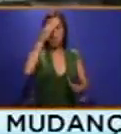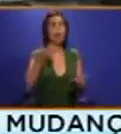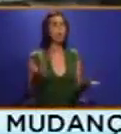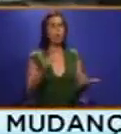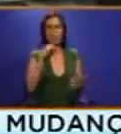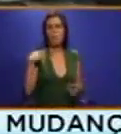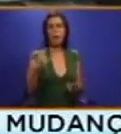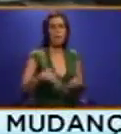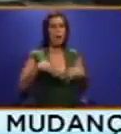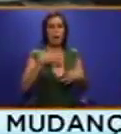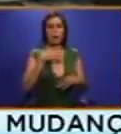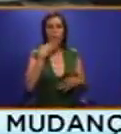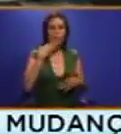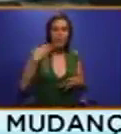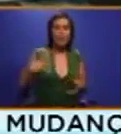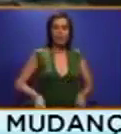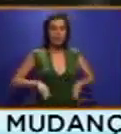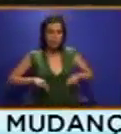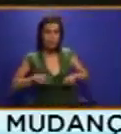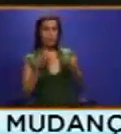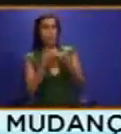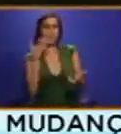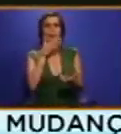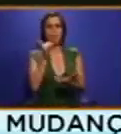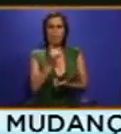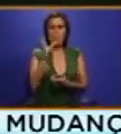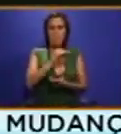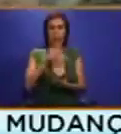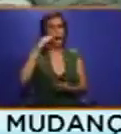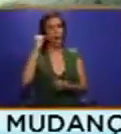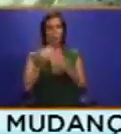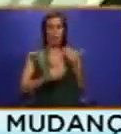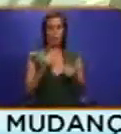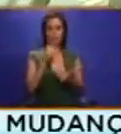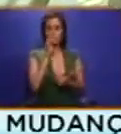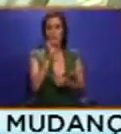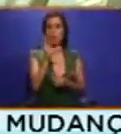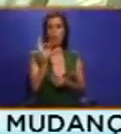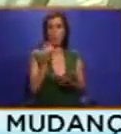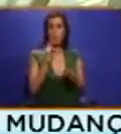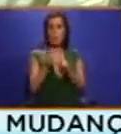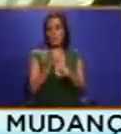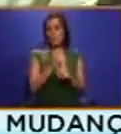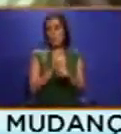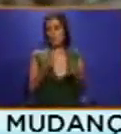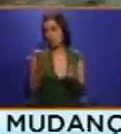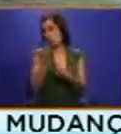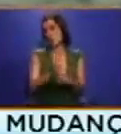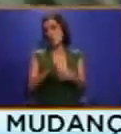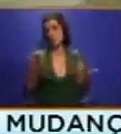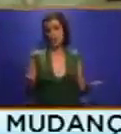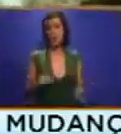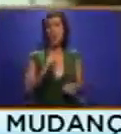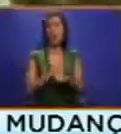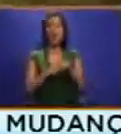práticas muito confortáveis mas muito mais sofisticadas um bocadinho mais adultas eu acho que é a opção ideal para uma entrevista de trabalho por exemplo